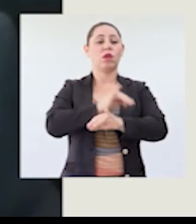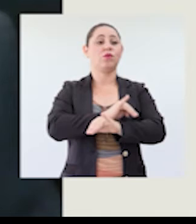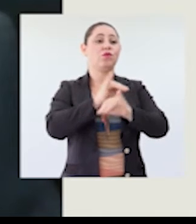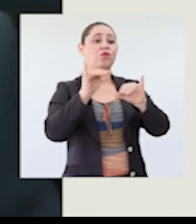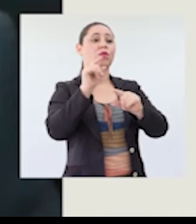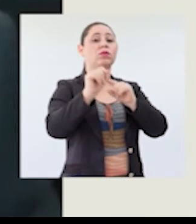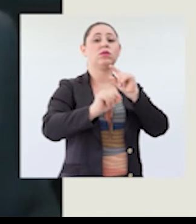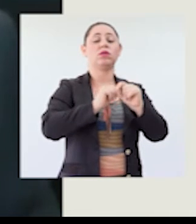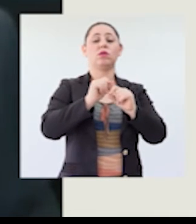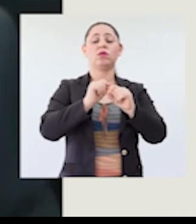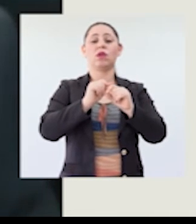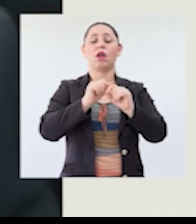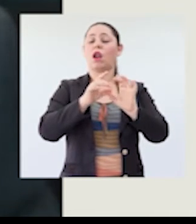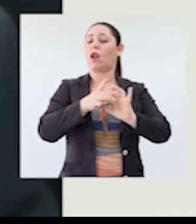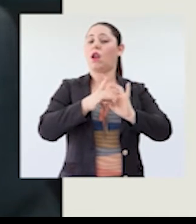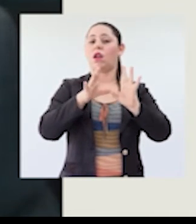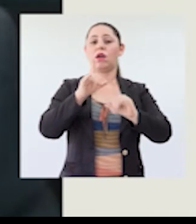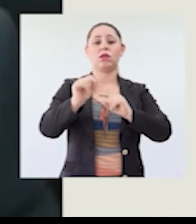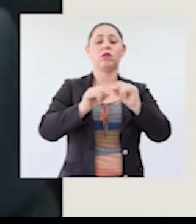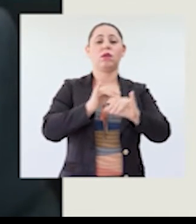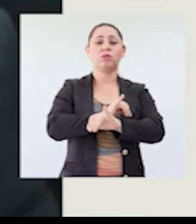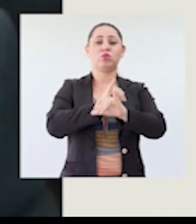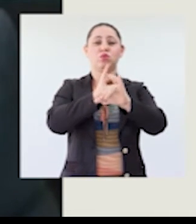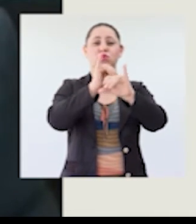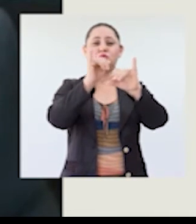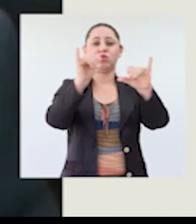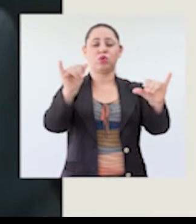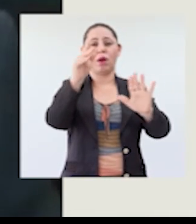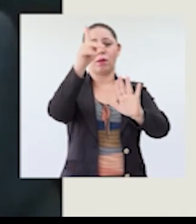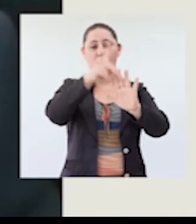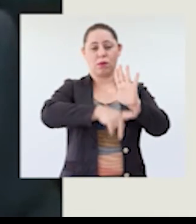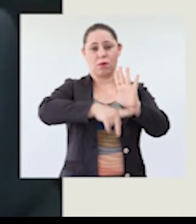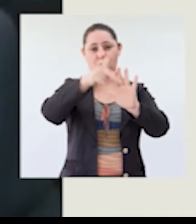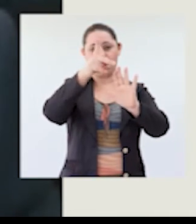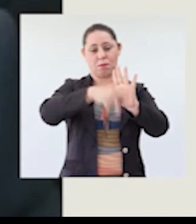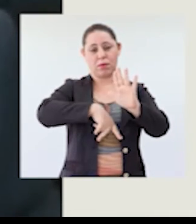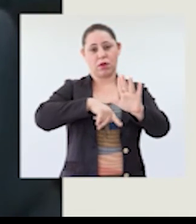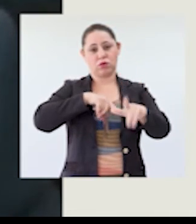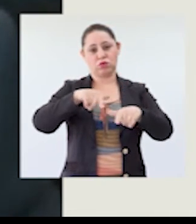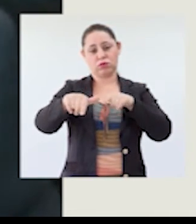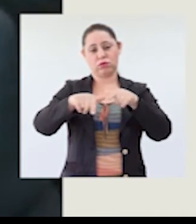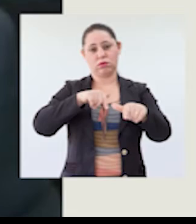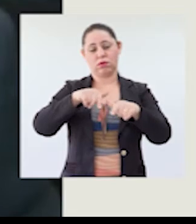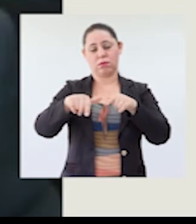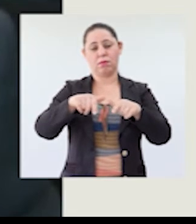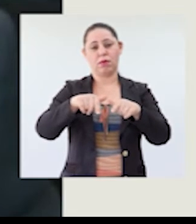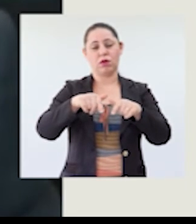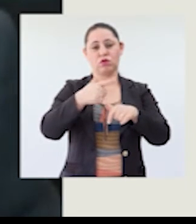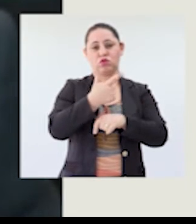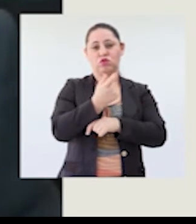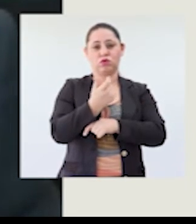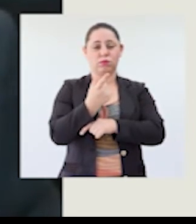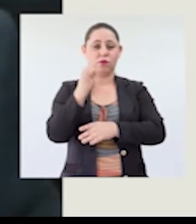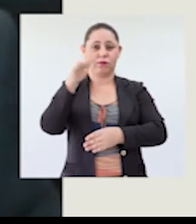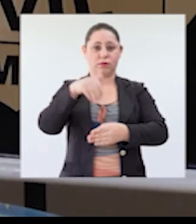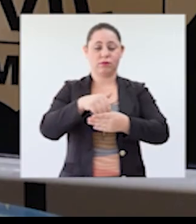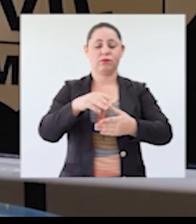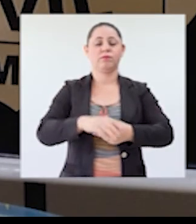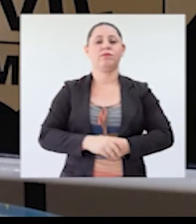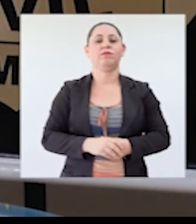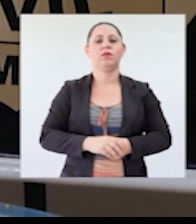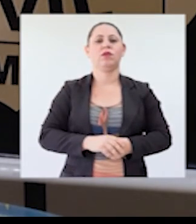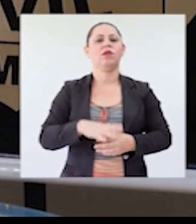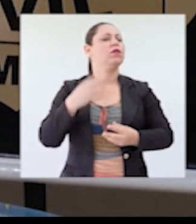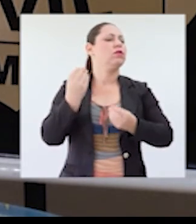nas informações que foram disponibilizadas e amplamente divulgadas no plano de operações do pleito 2020.